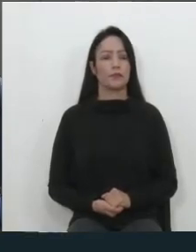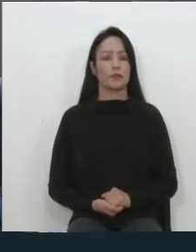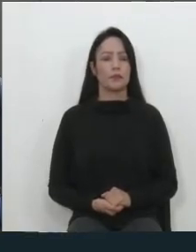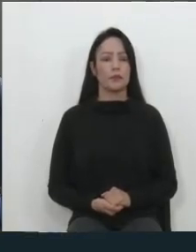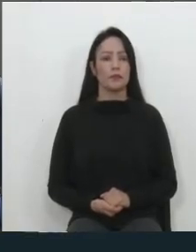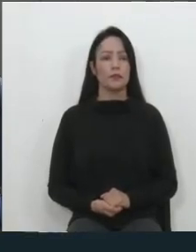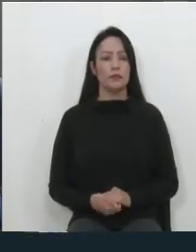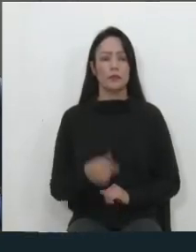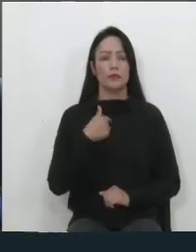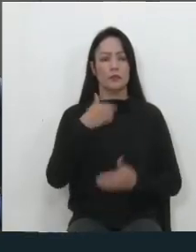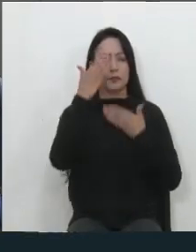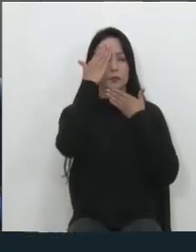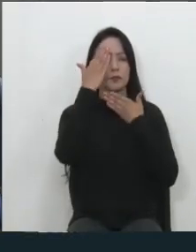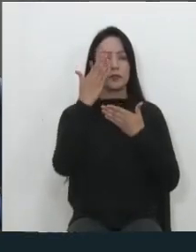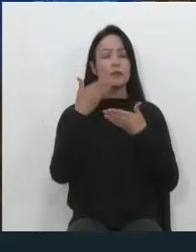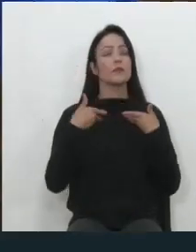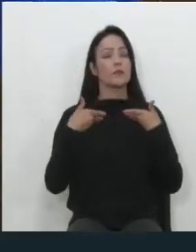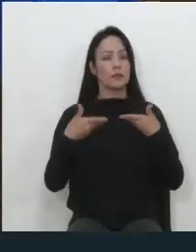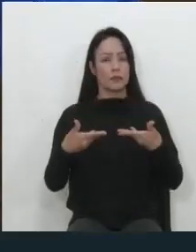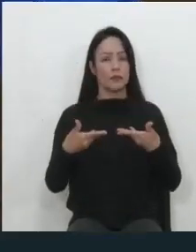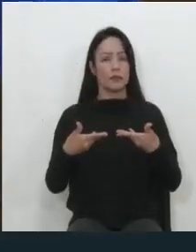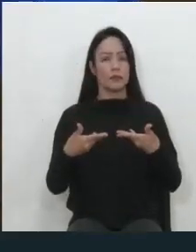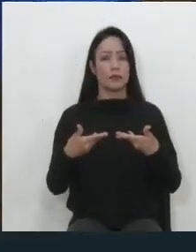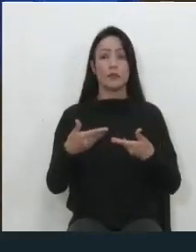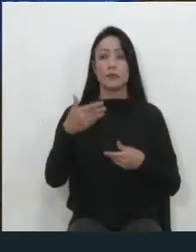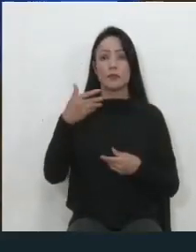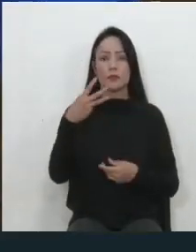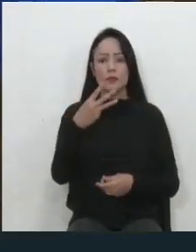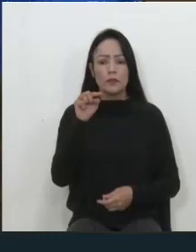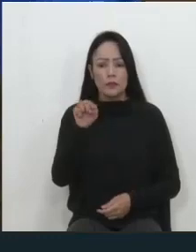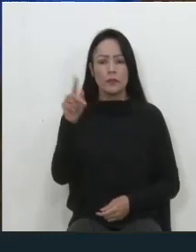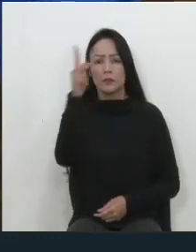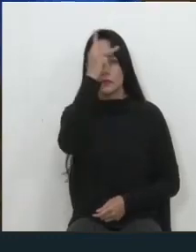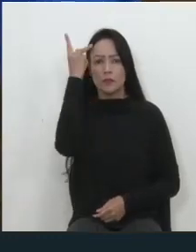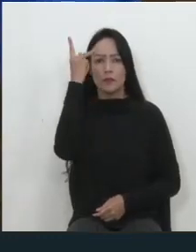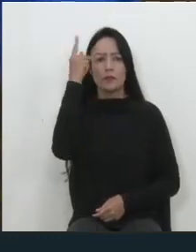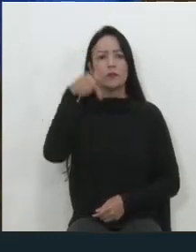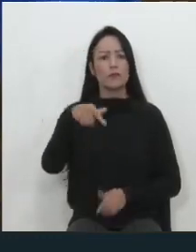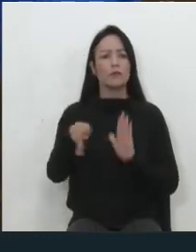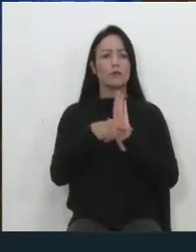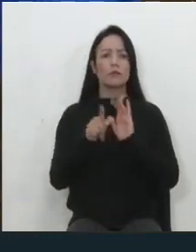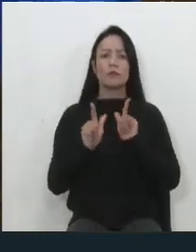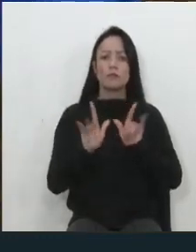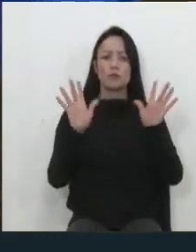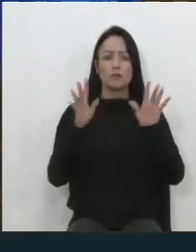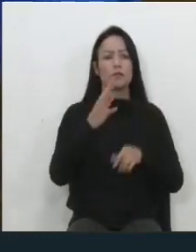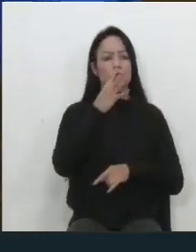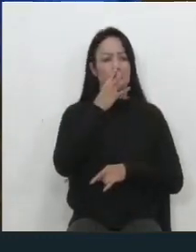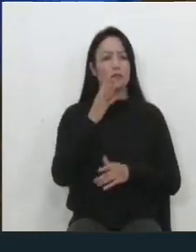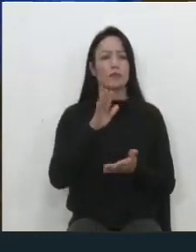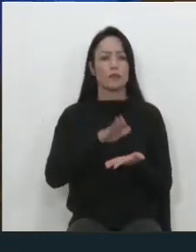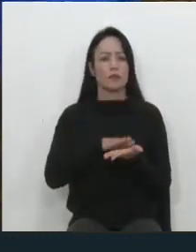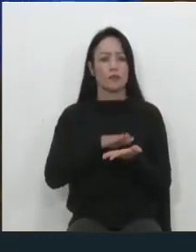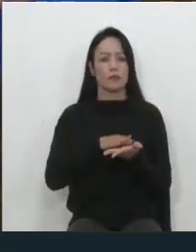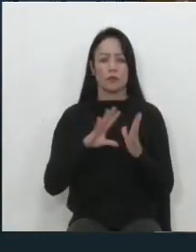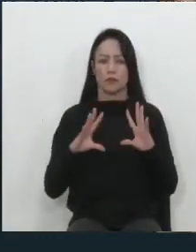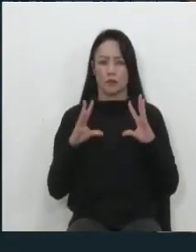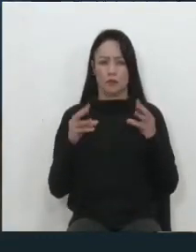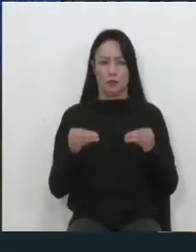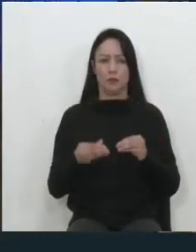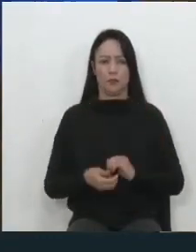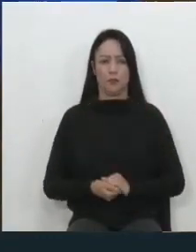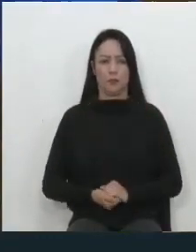Eu que agradeço o convite, um evento para mais de 3 mil pessoas em Guarulhos. Surpreendente. Parabéns a todos